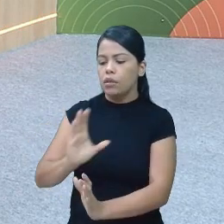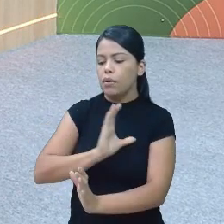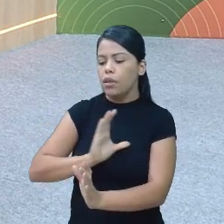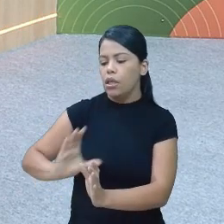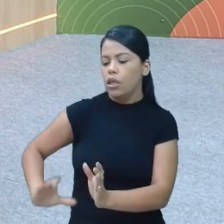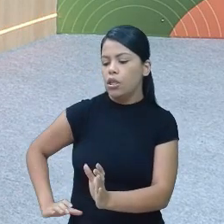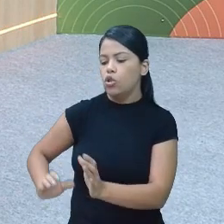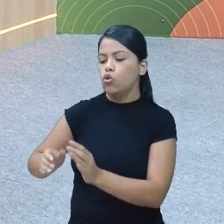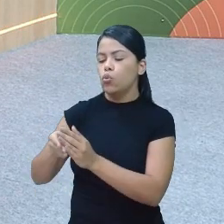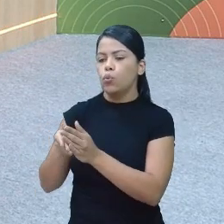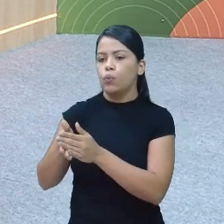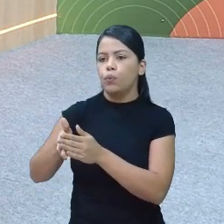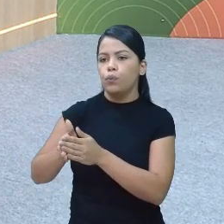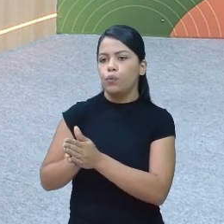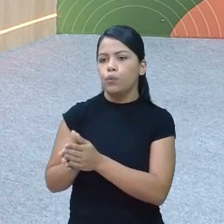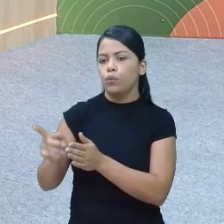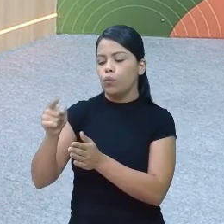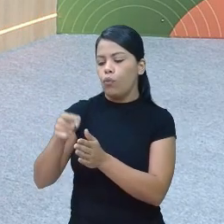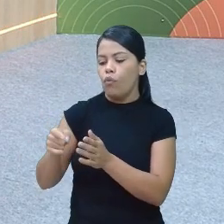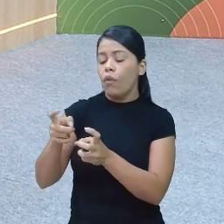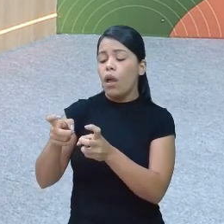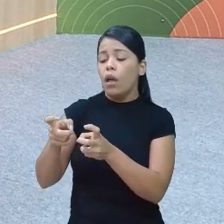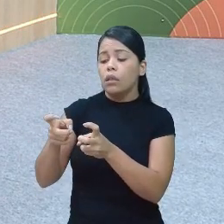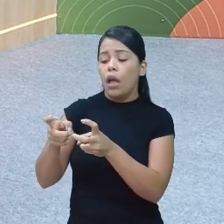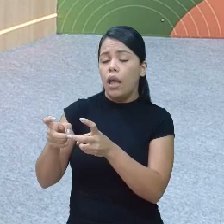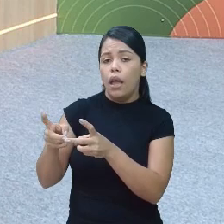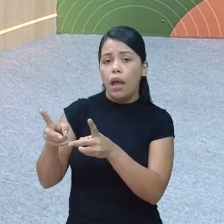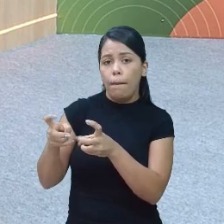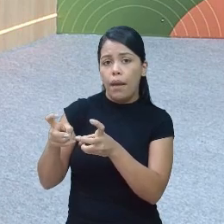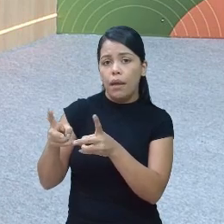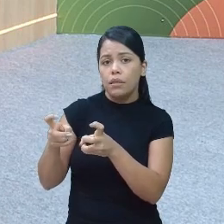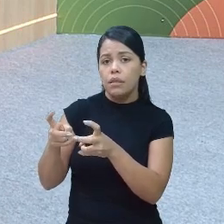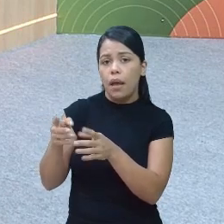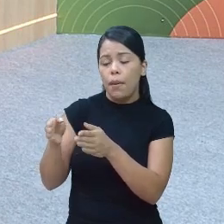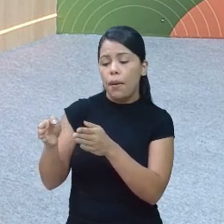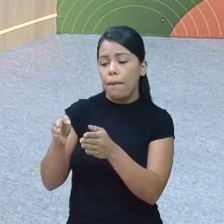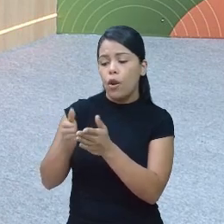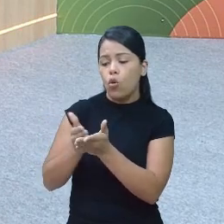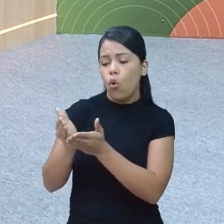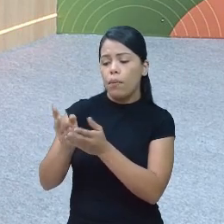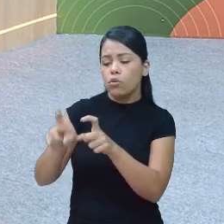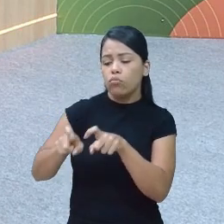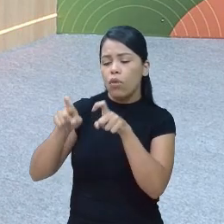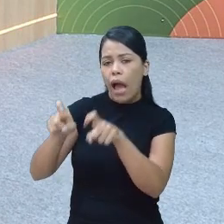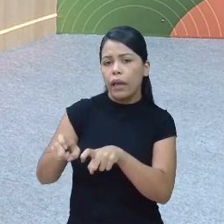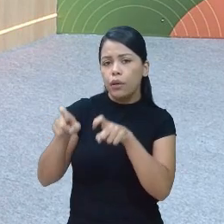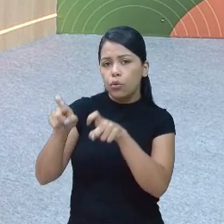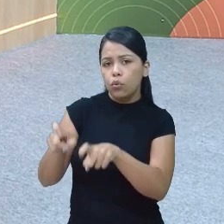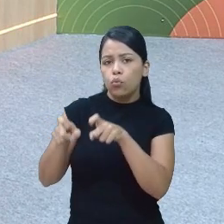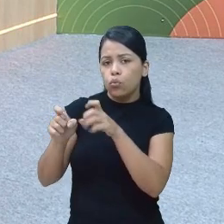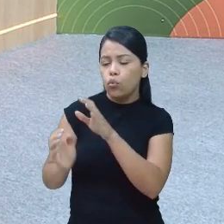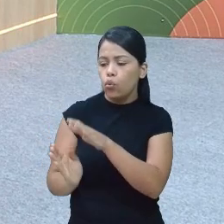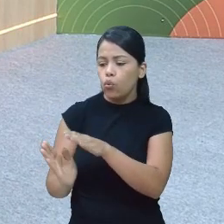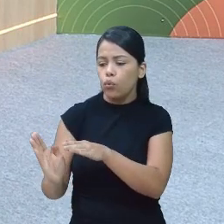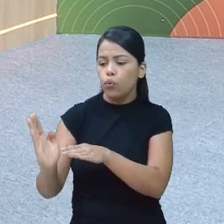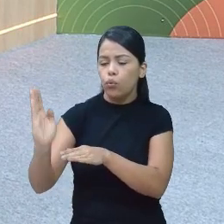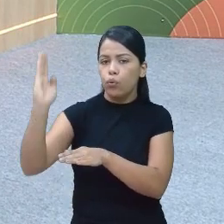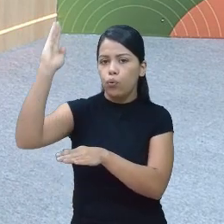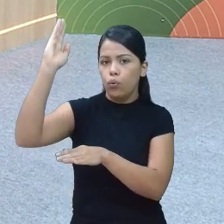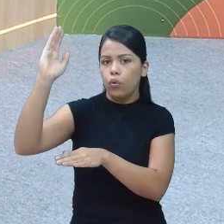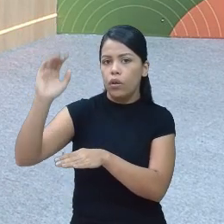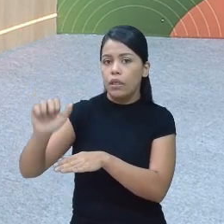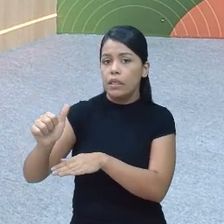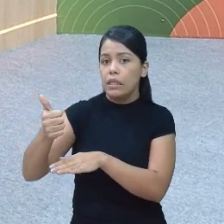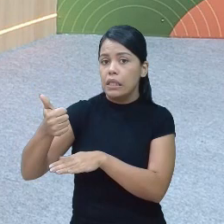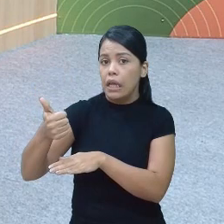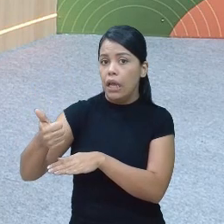vai observar a questão da agricultura, essa população passa a ser de 170 milhões de pessoas,